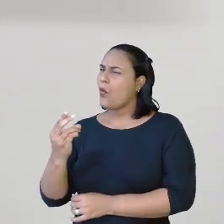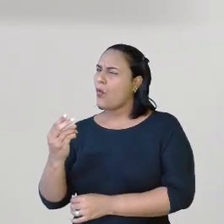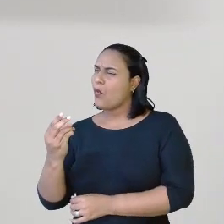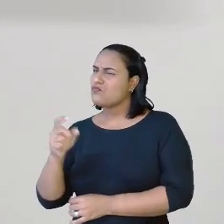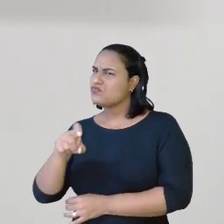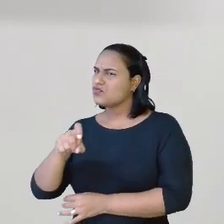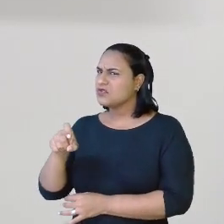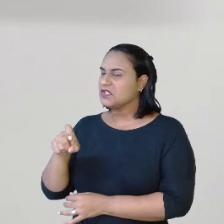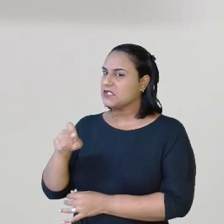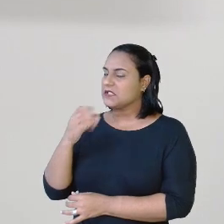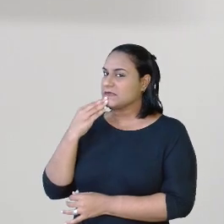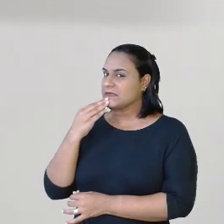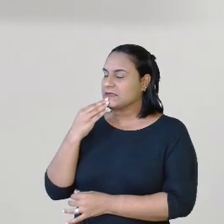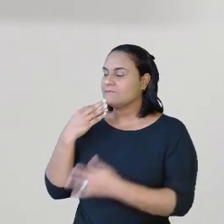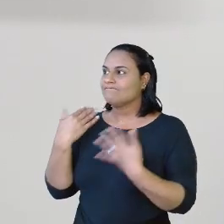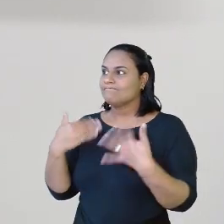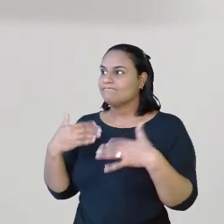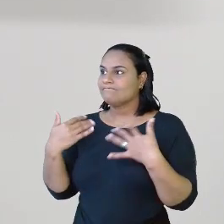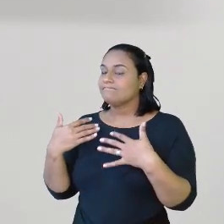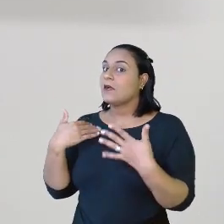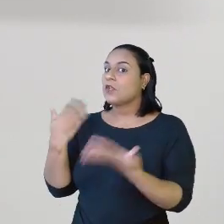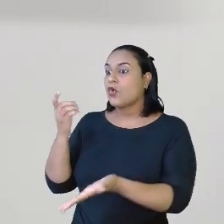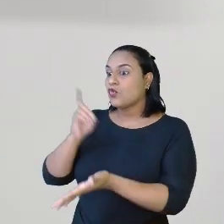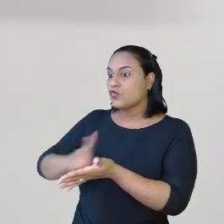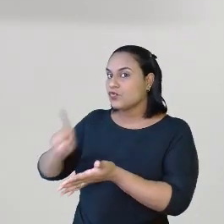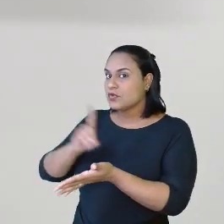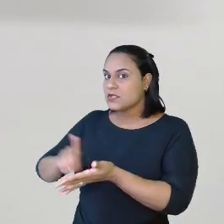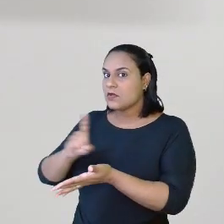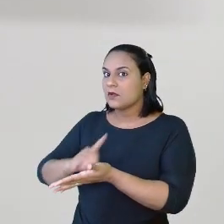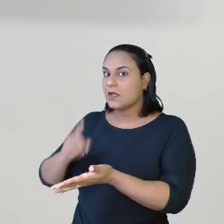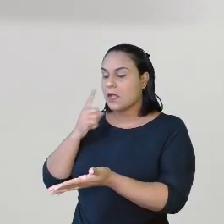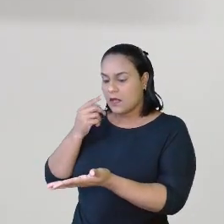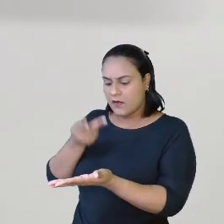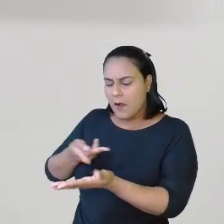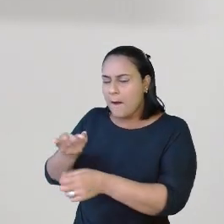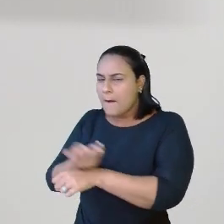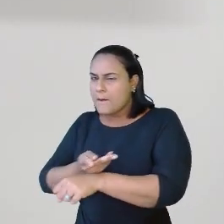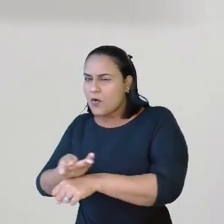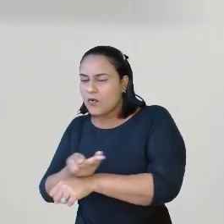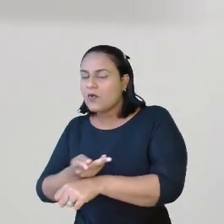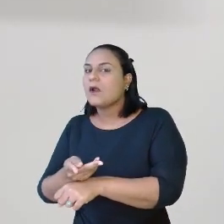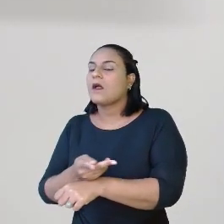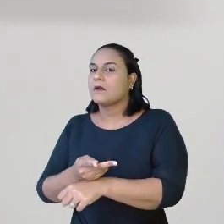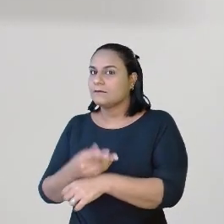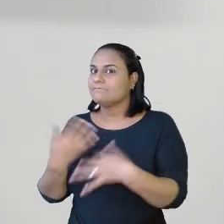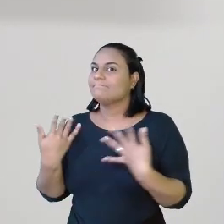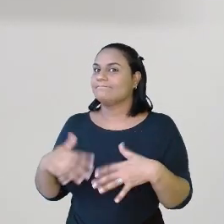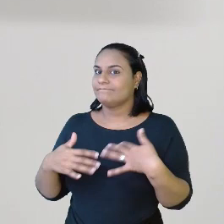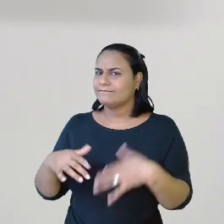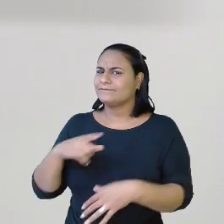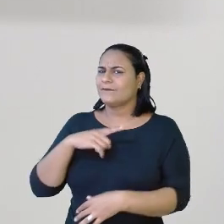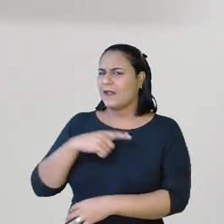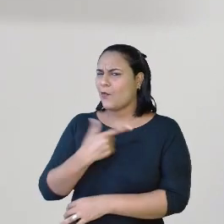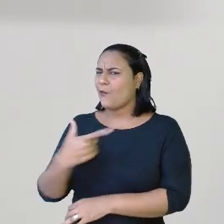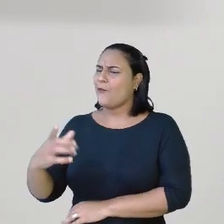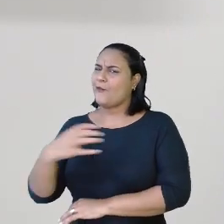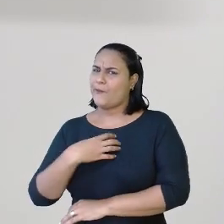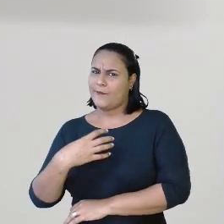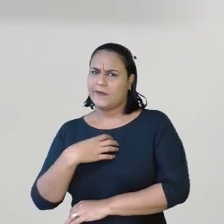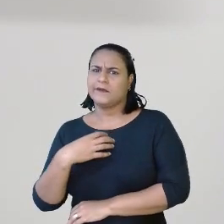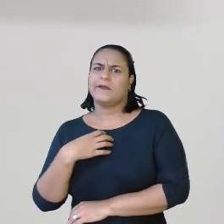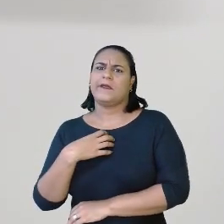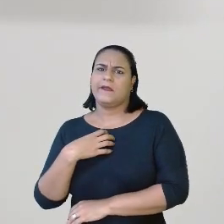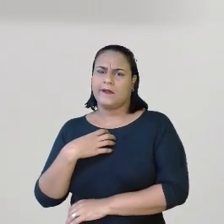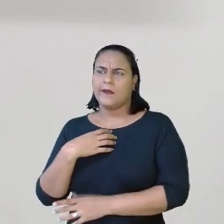salsicha, chocolate, não é? Então, o dicionário me ajuda bastante. Porém, existem outras maneiras de a gente